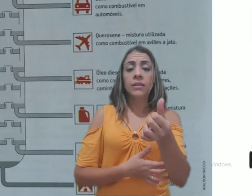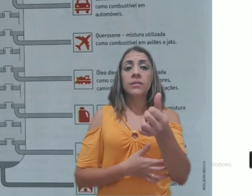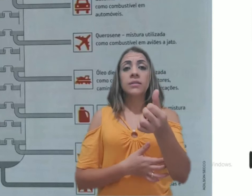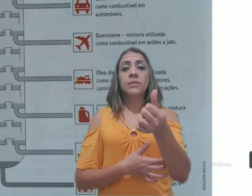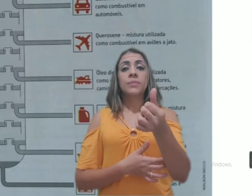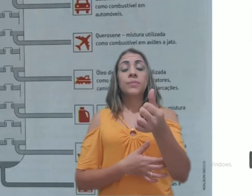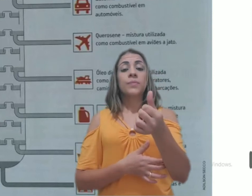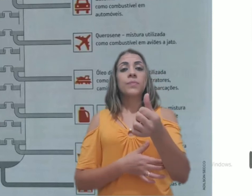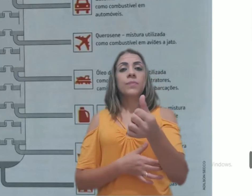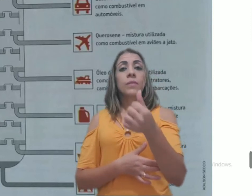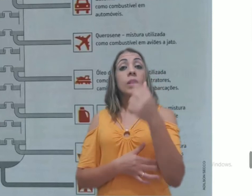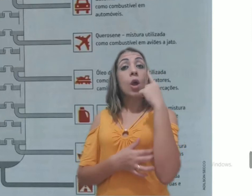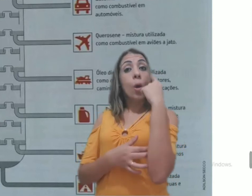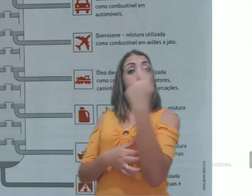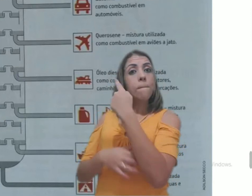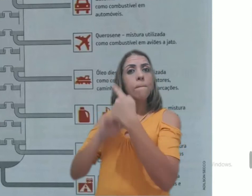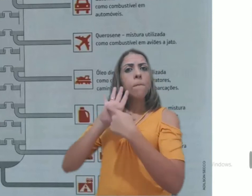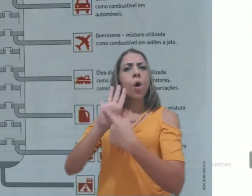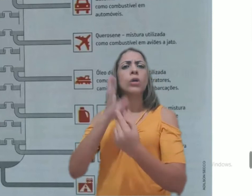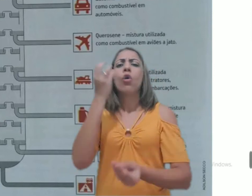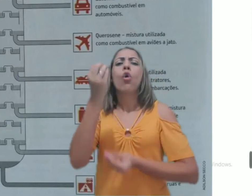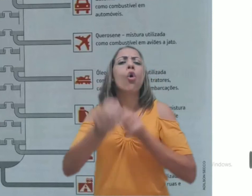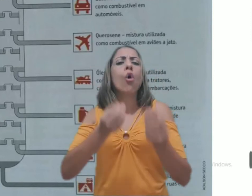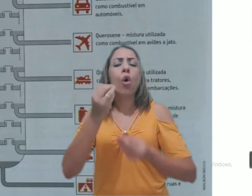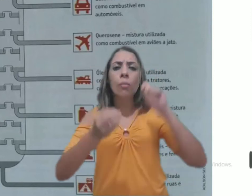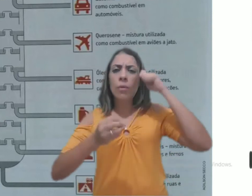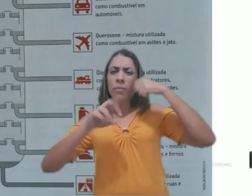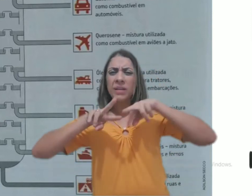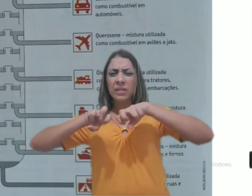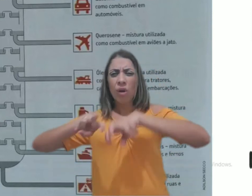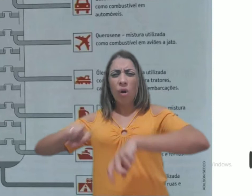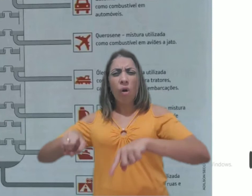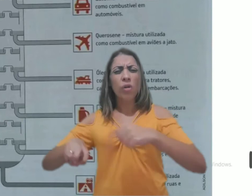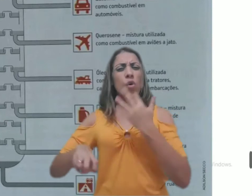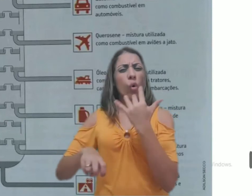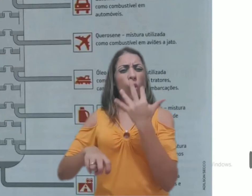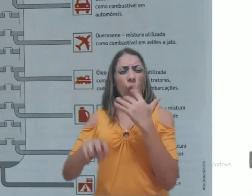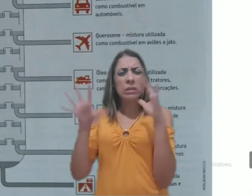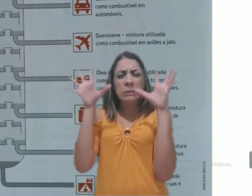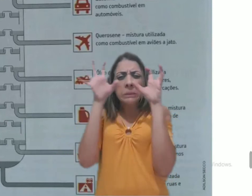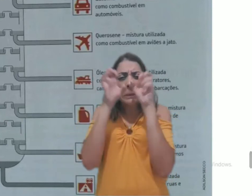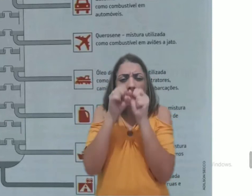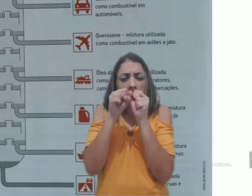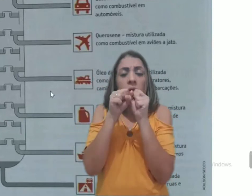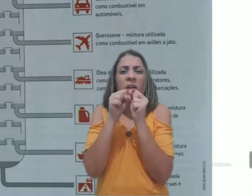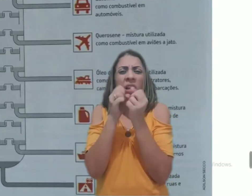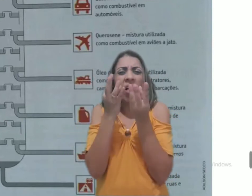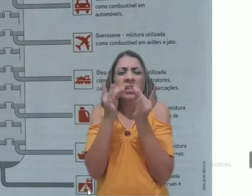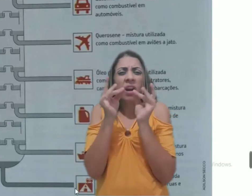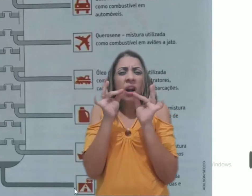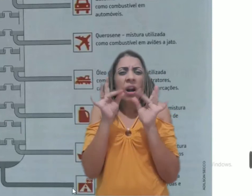146. Aqui em cima mostra, né, como que é o petróleo, que é essa mistura escura, bastante